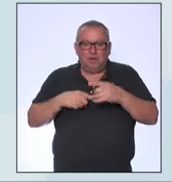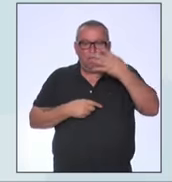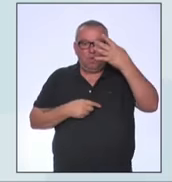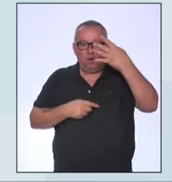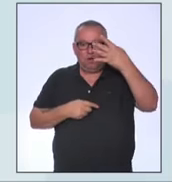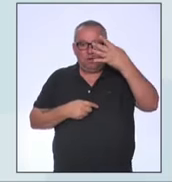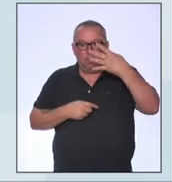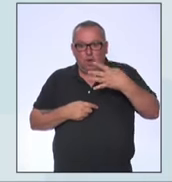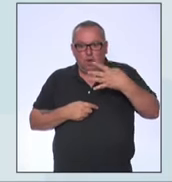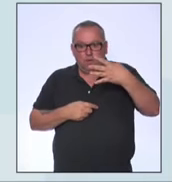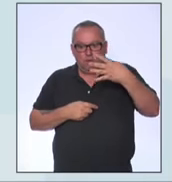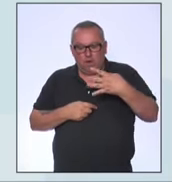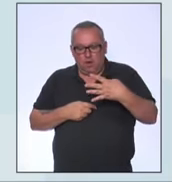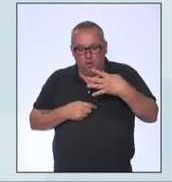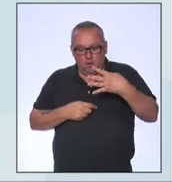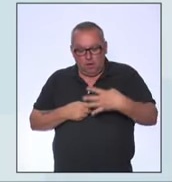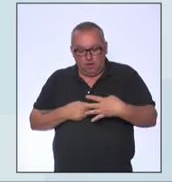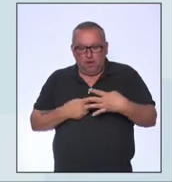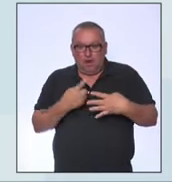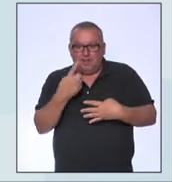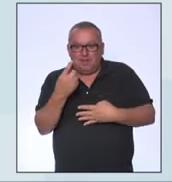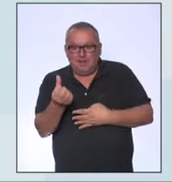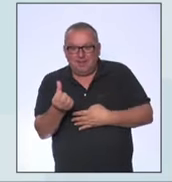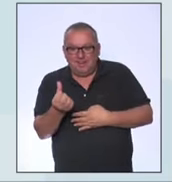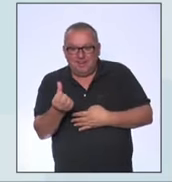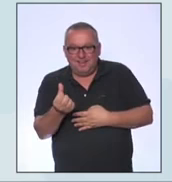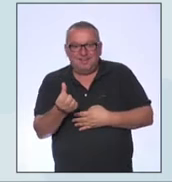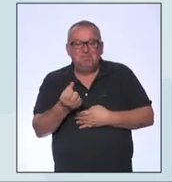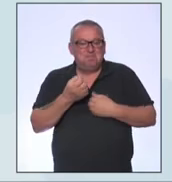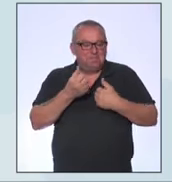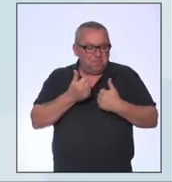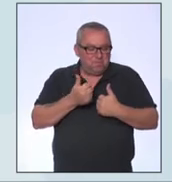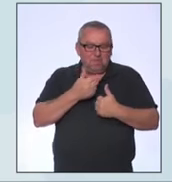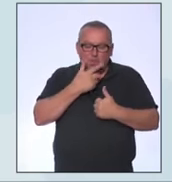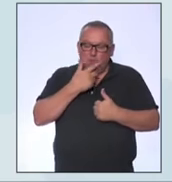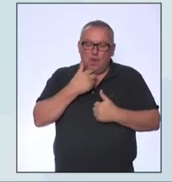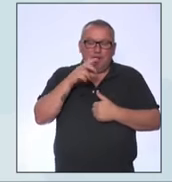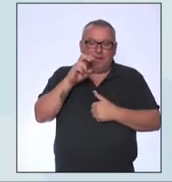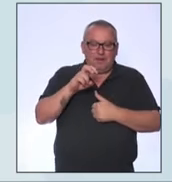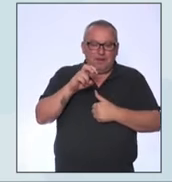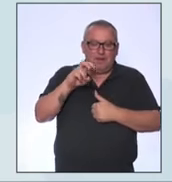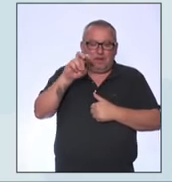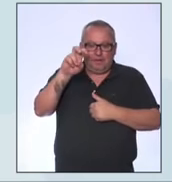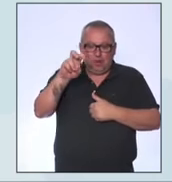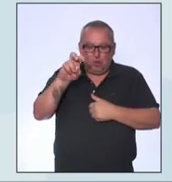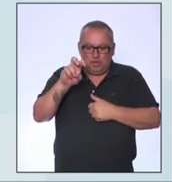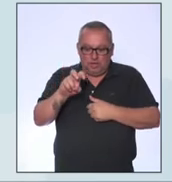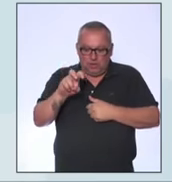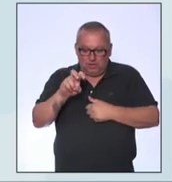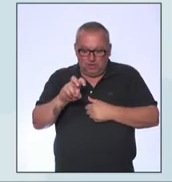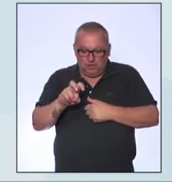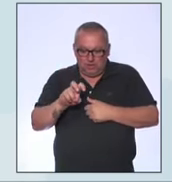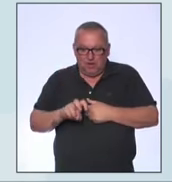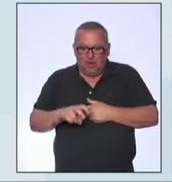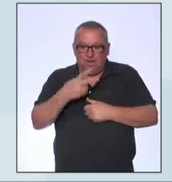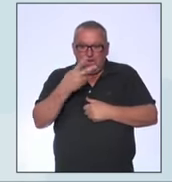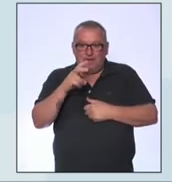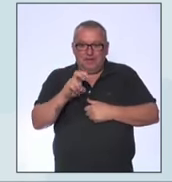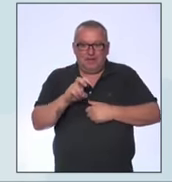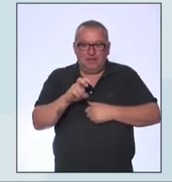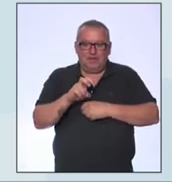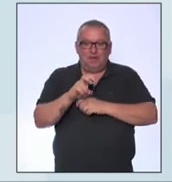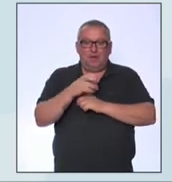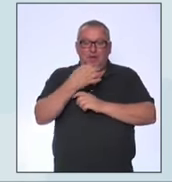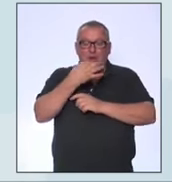4. 4 por 4? 16. Isso. E na figura 5, 5 por 5? 25. Eu acho que eles